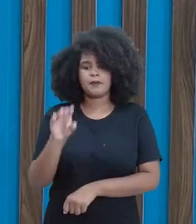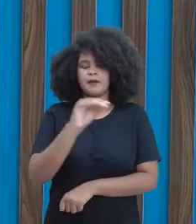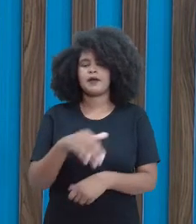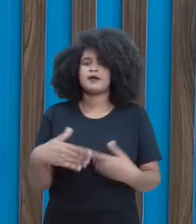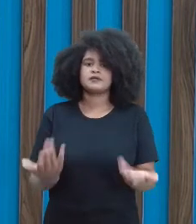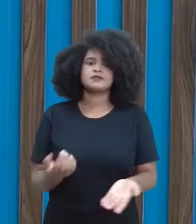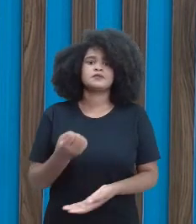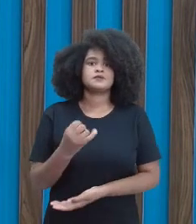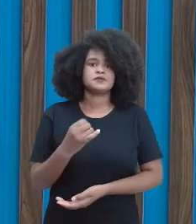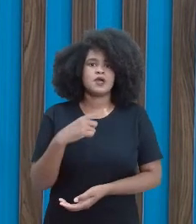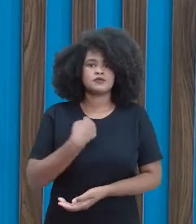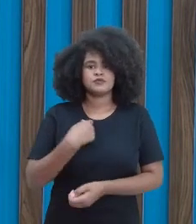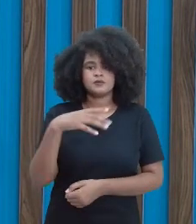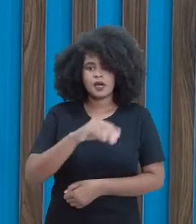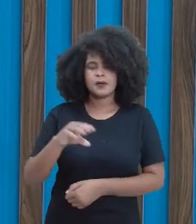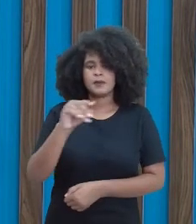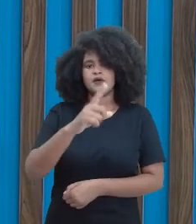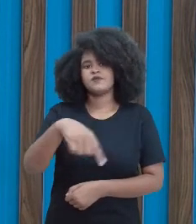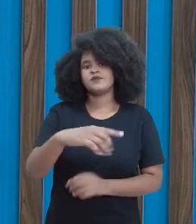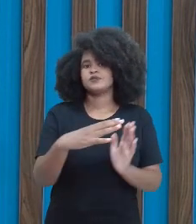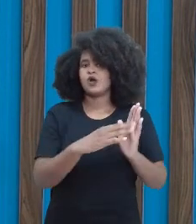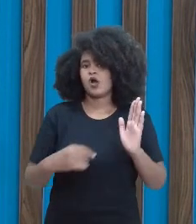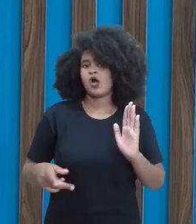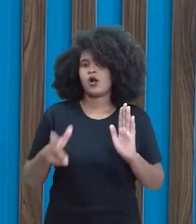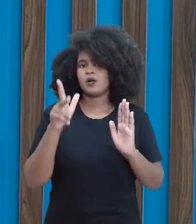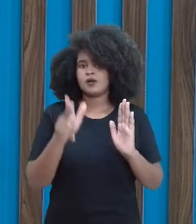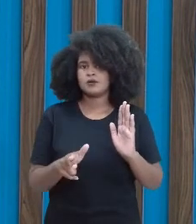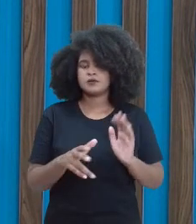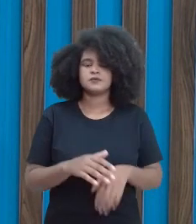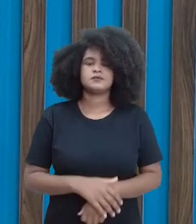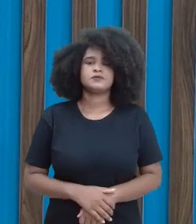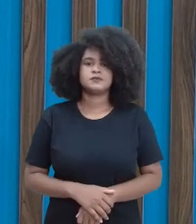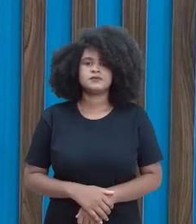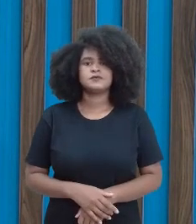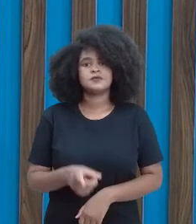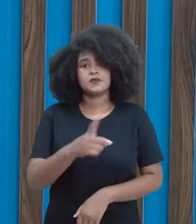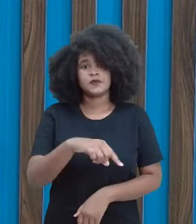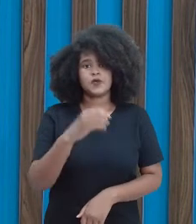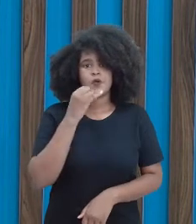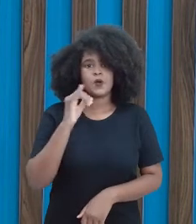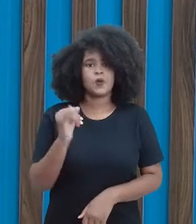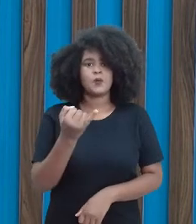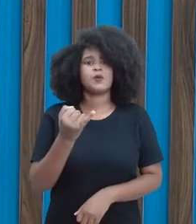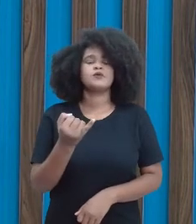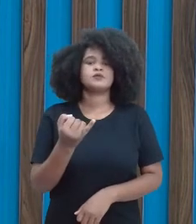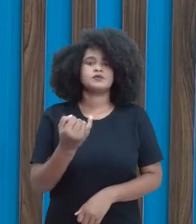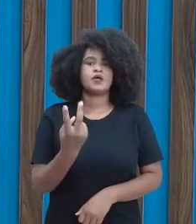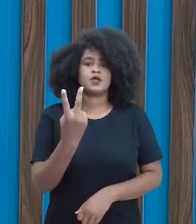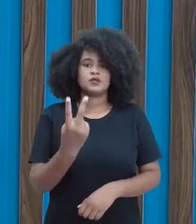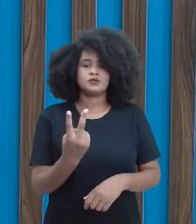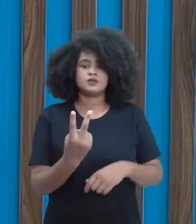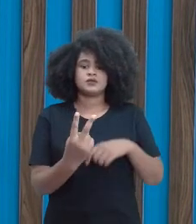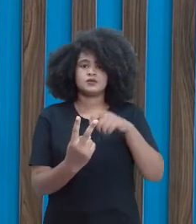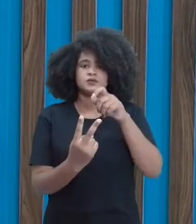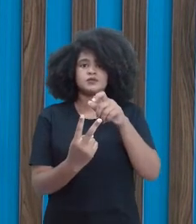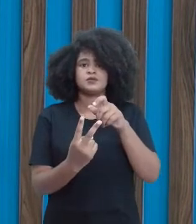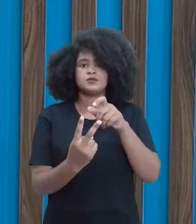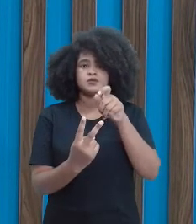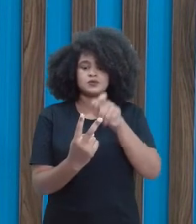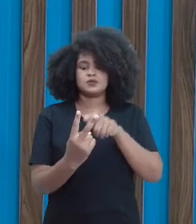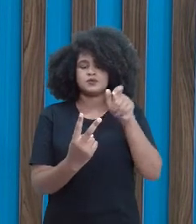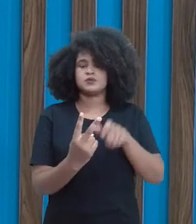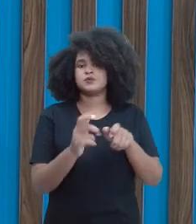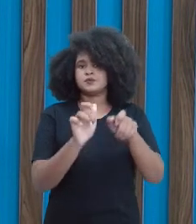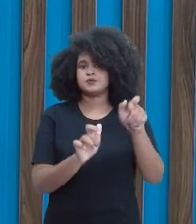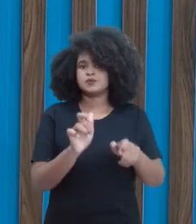aqui pronunciarmos, que vocês possam repetir, né? Vocês têm a oportunidade de nós termos duas falas, né? Um fala, o